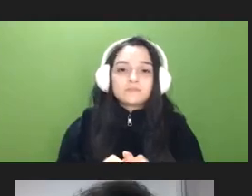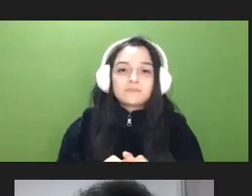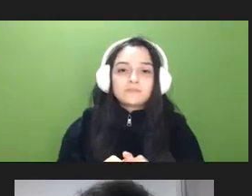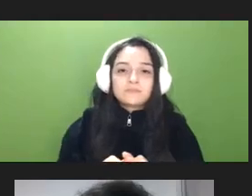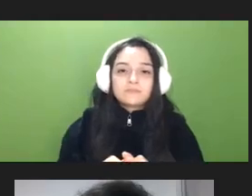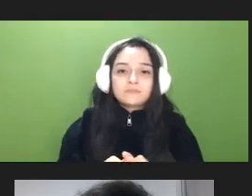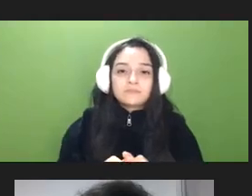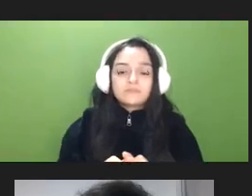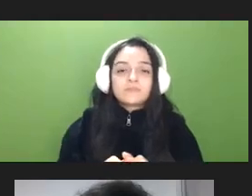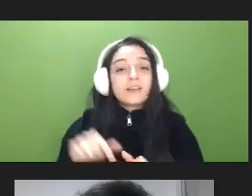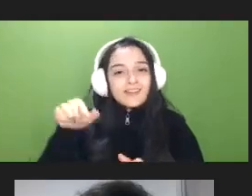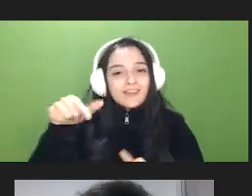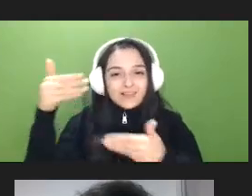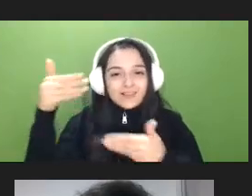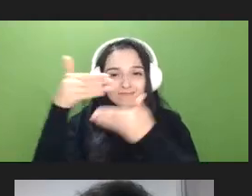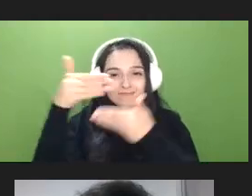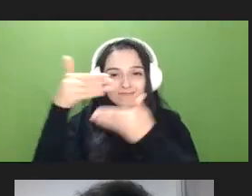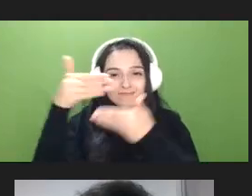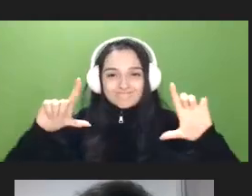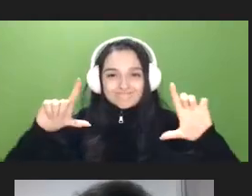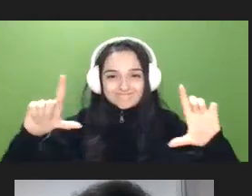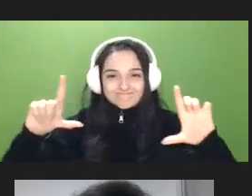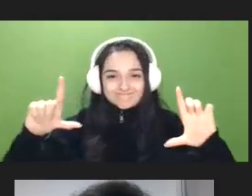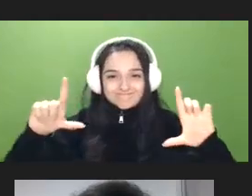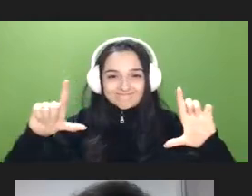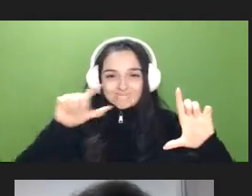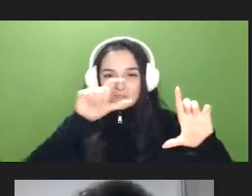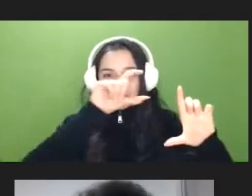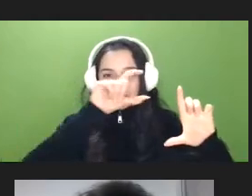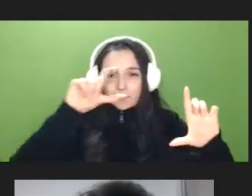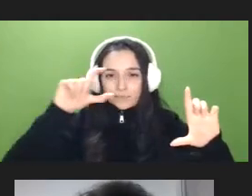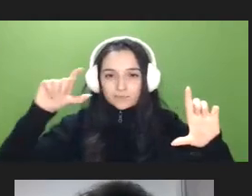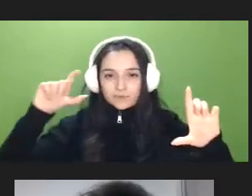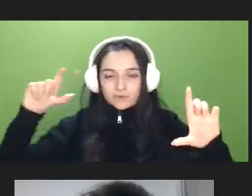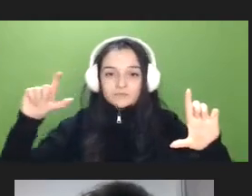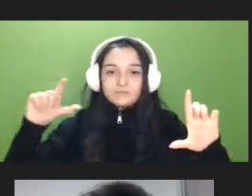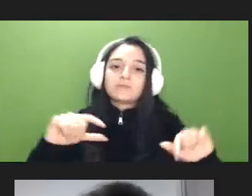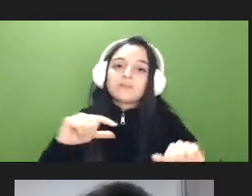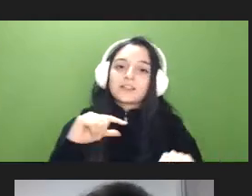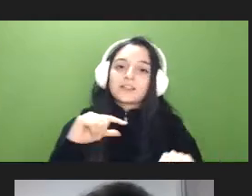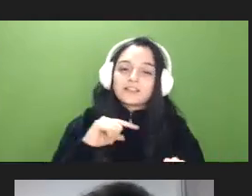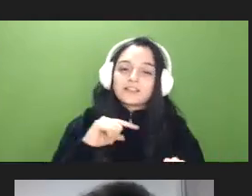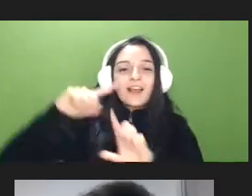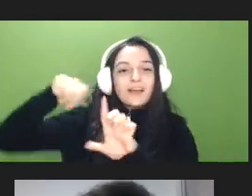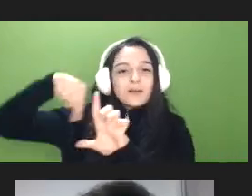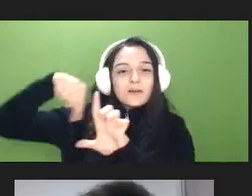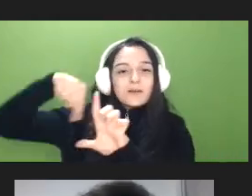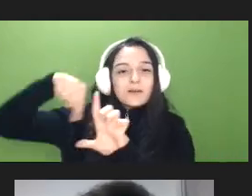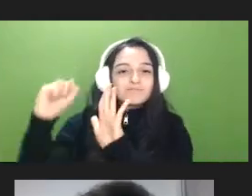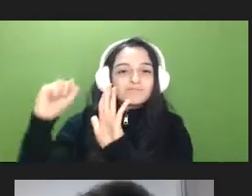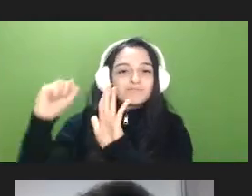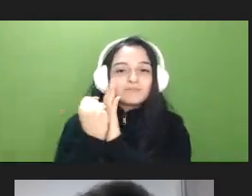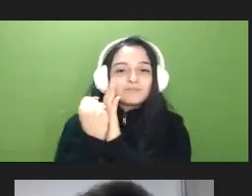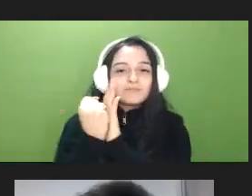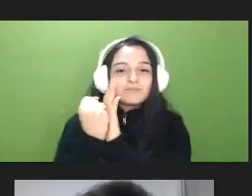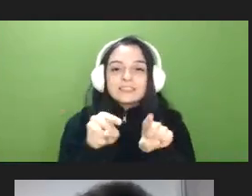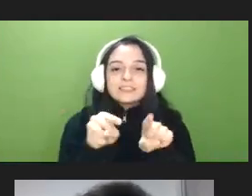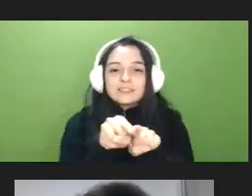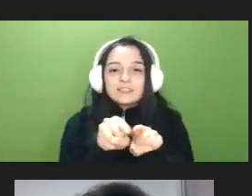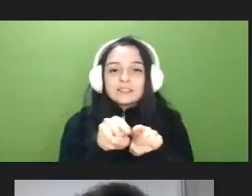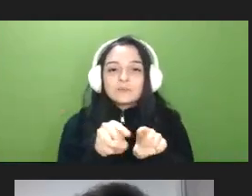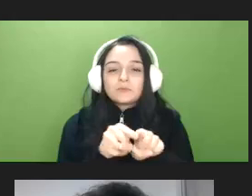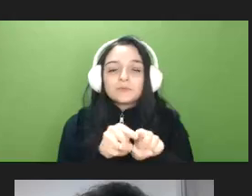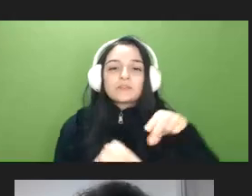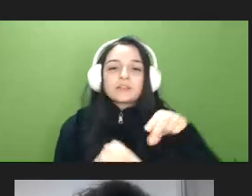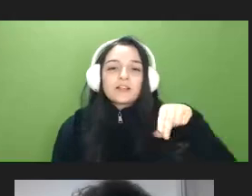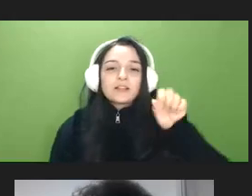na apresentação, na capa da apresentação, tanto a logo do Libras e Saúde, quanto a logo do NED, que é o